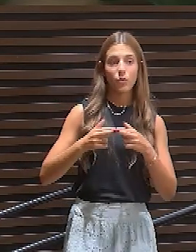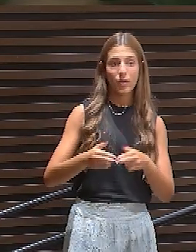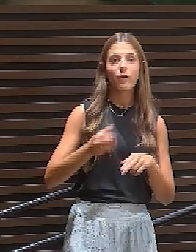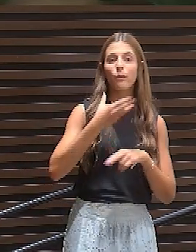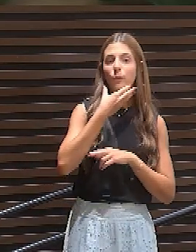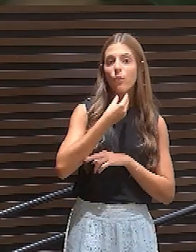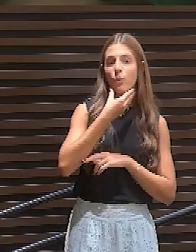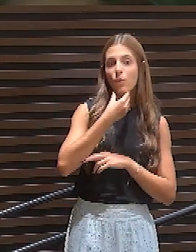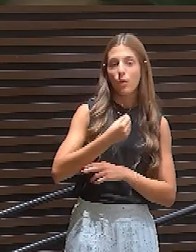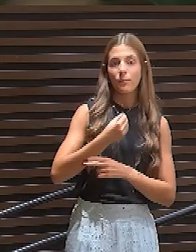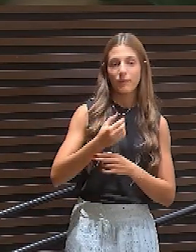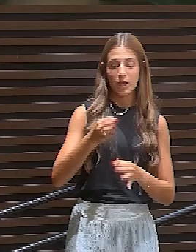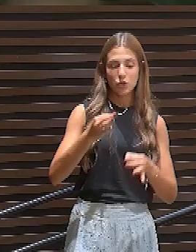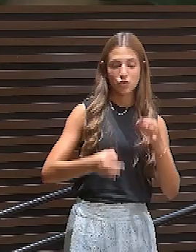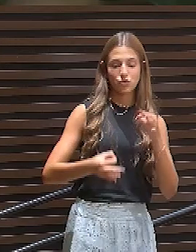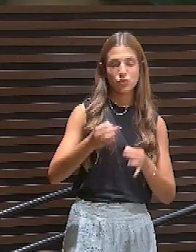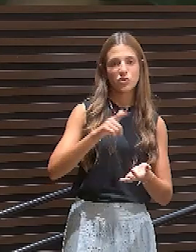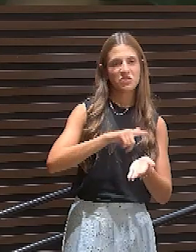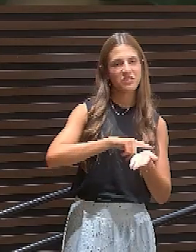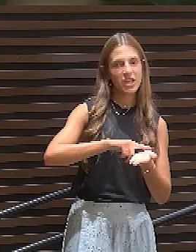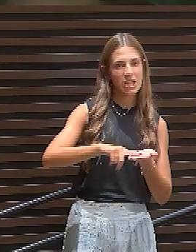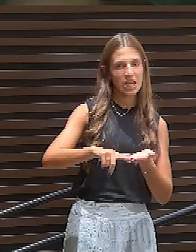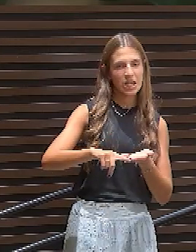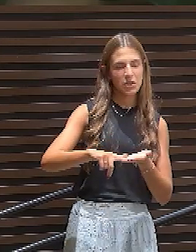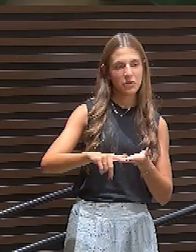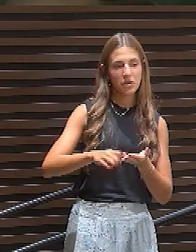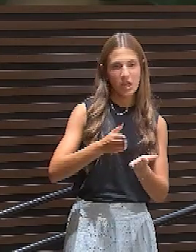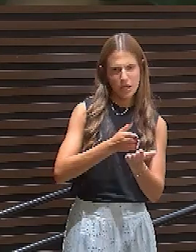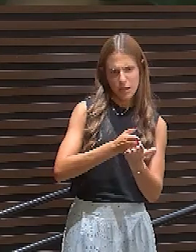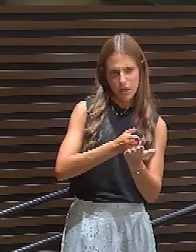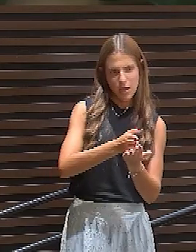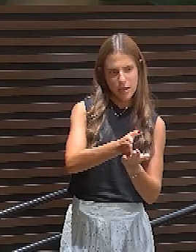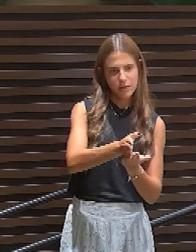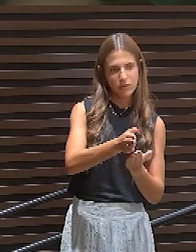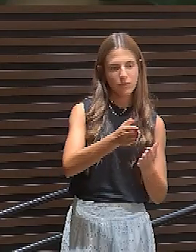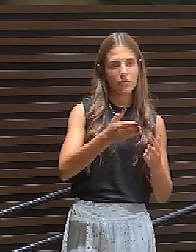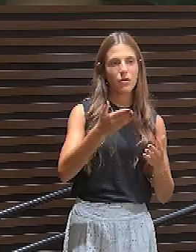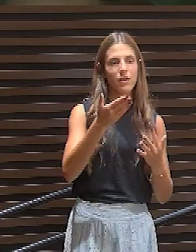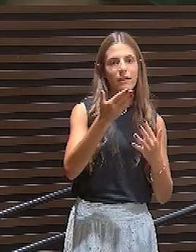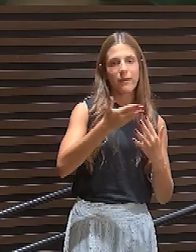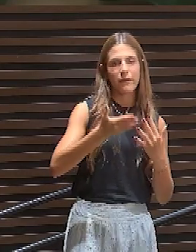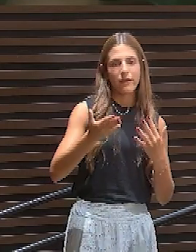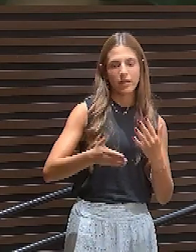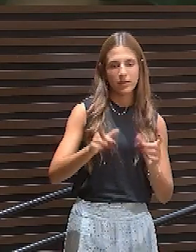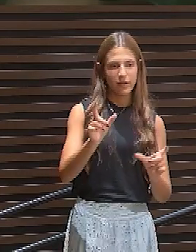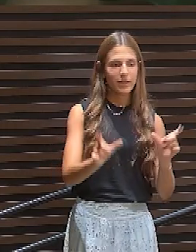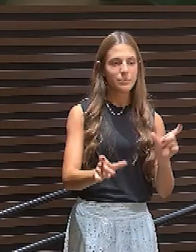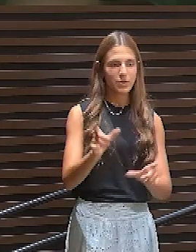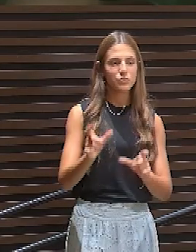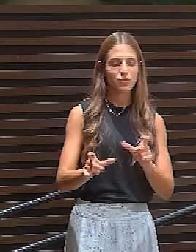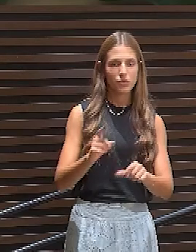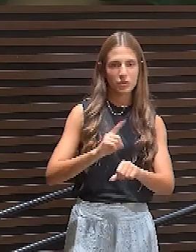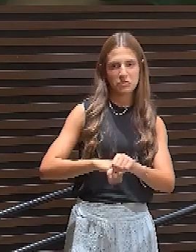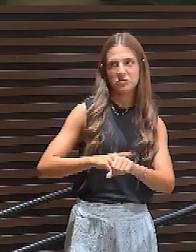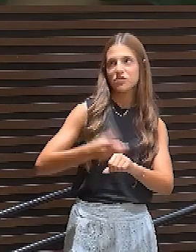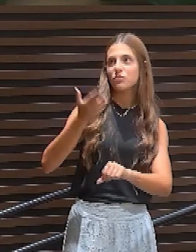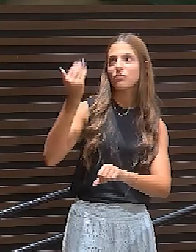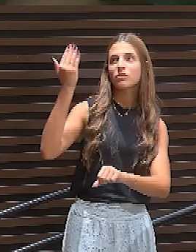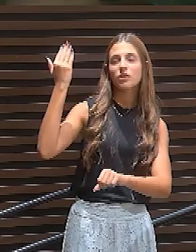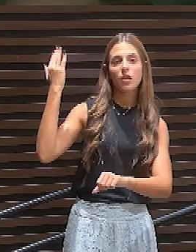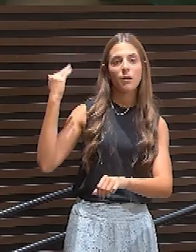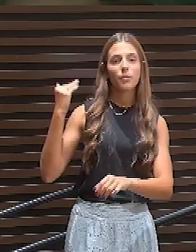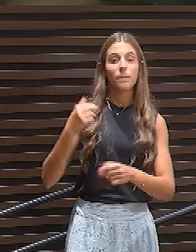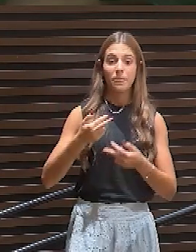e foi um homem íntegro entre os seus contemporâneos. E aquilo que aconteceu